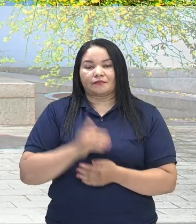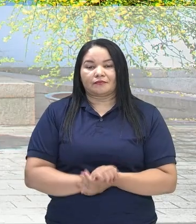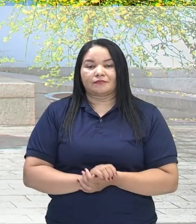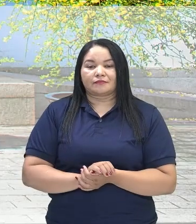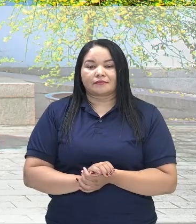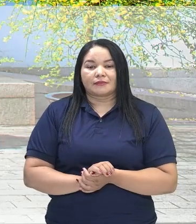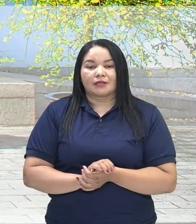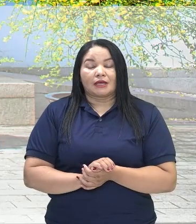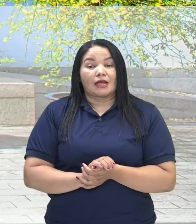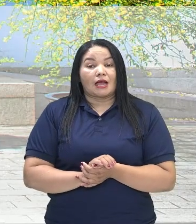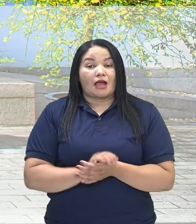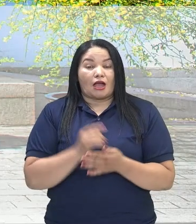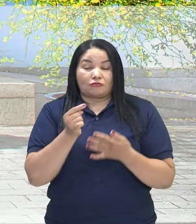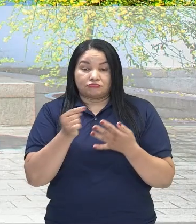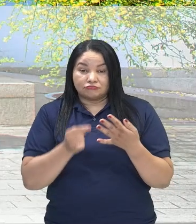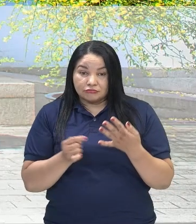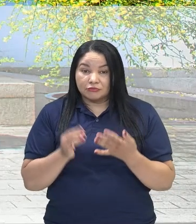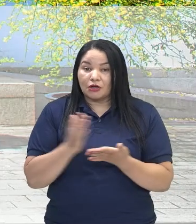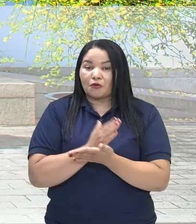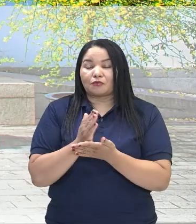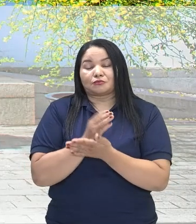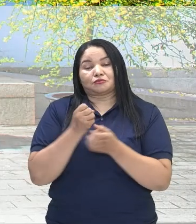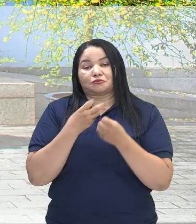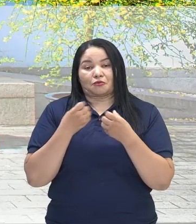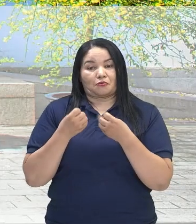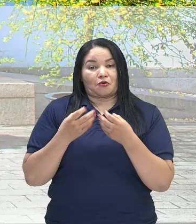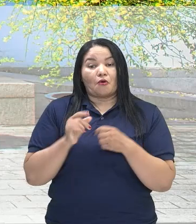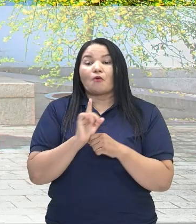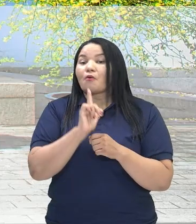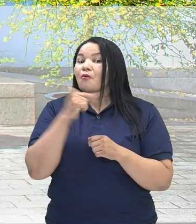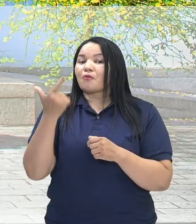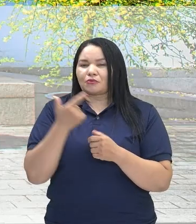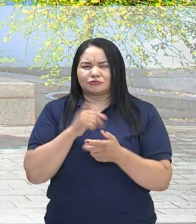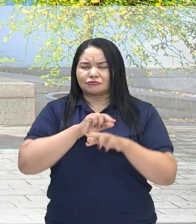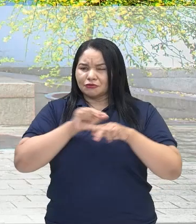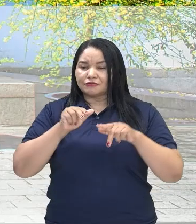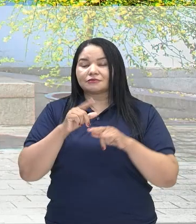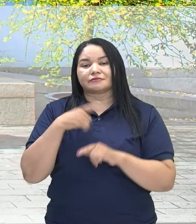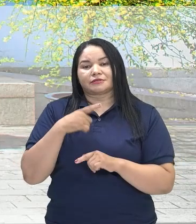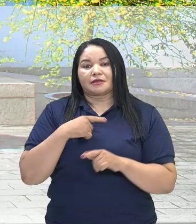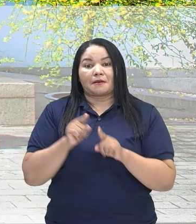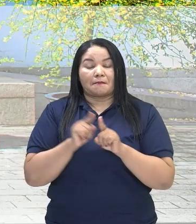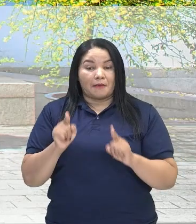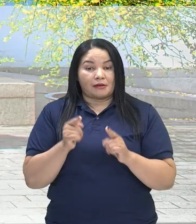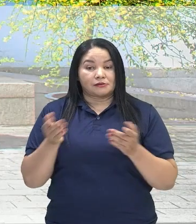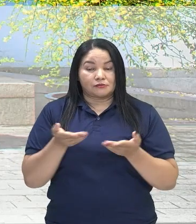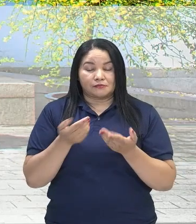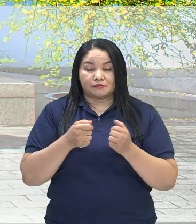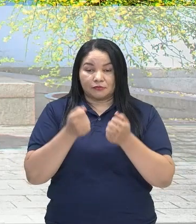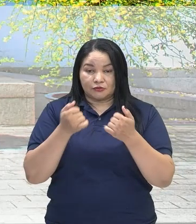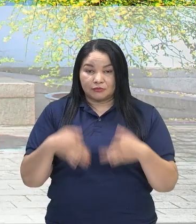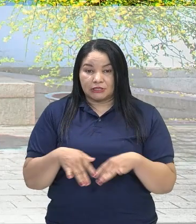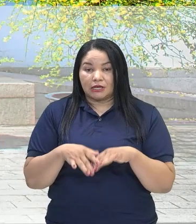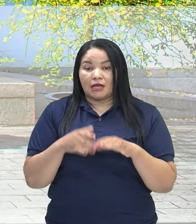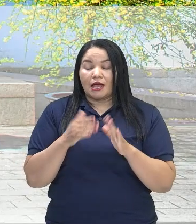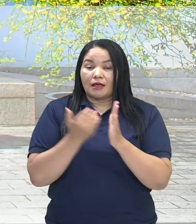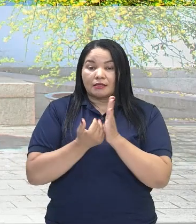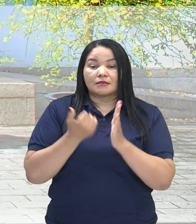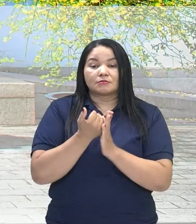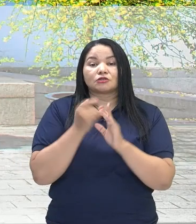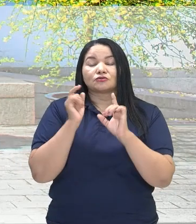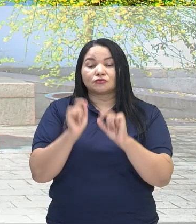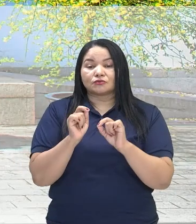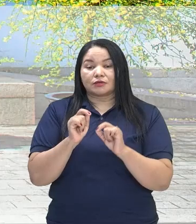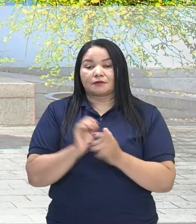foram apenas alguns benefícios físicos, existem outros também. Mas eu quero falar para vocês agora sobre os